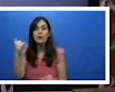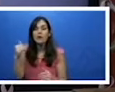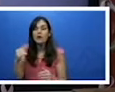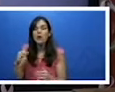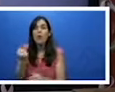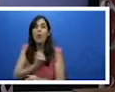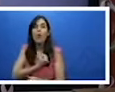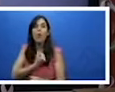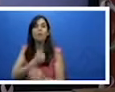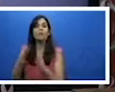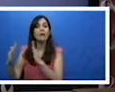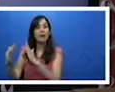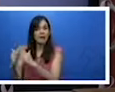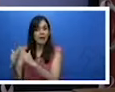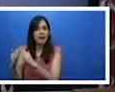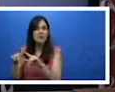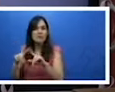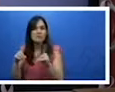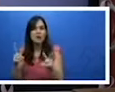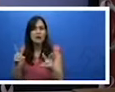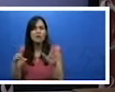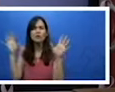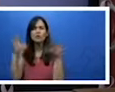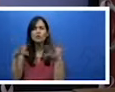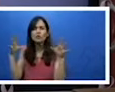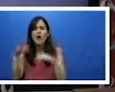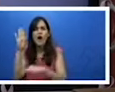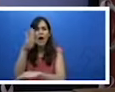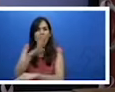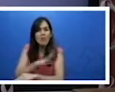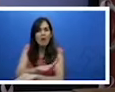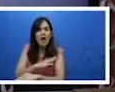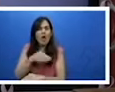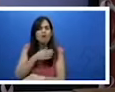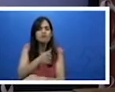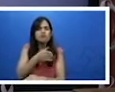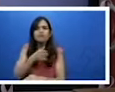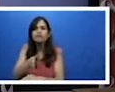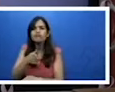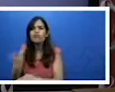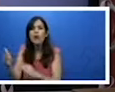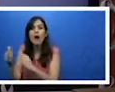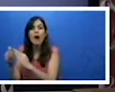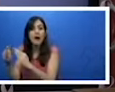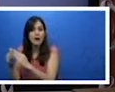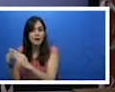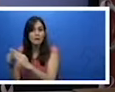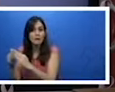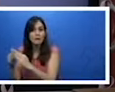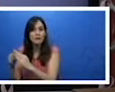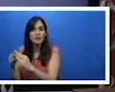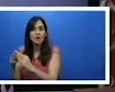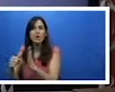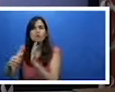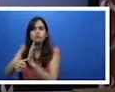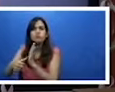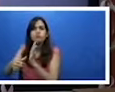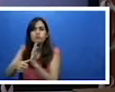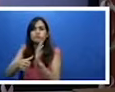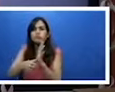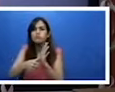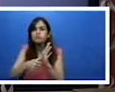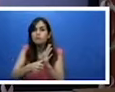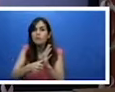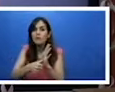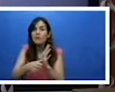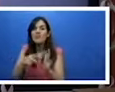aconteceu que no fim de uma tarde chuvosa, eu andava de casa em casa pelo quarteirão, tocando campainhas e